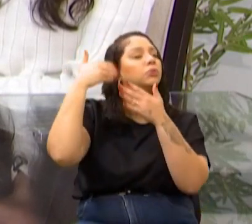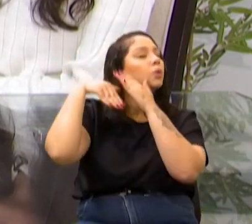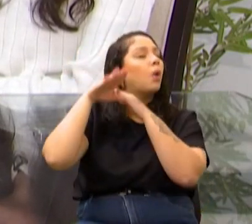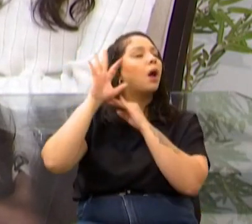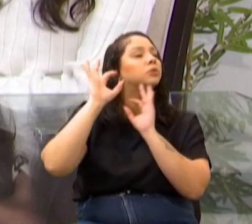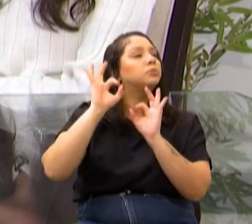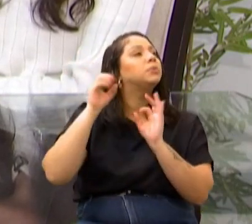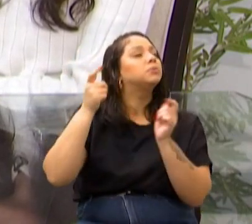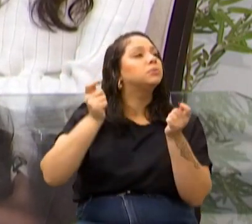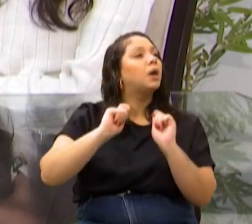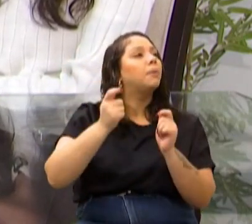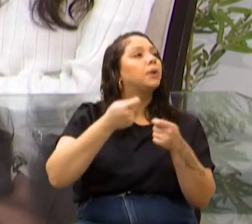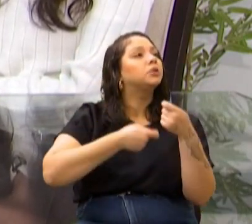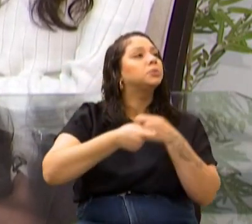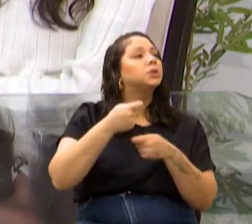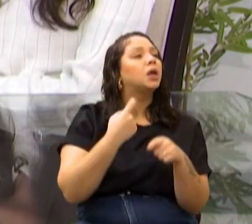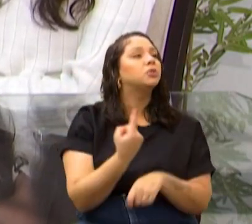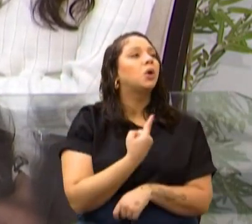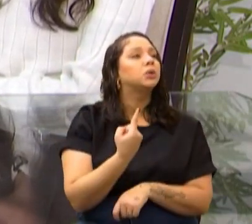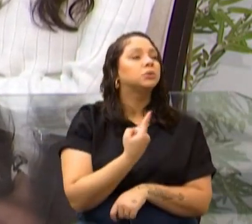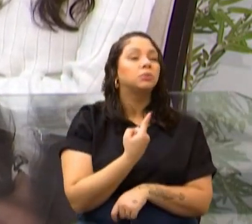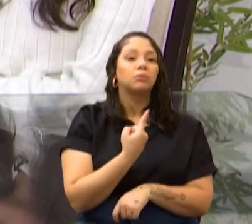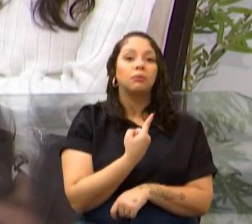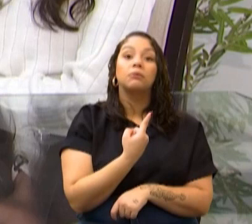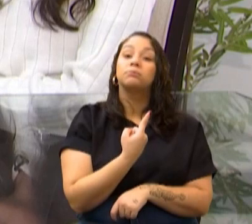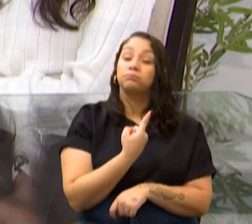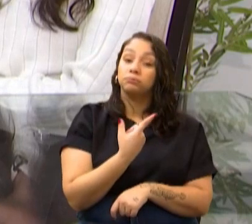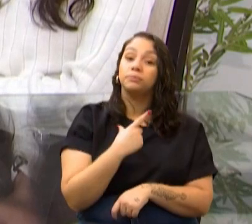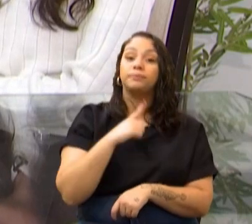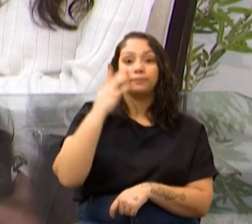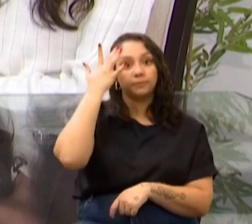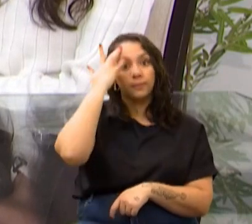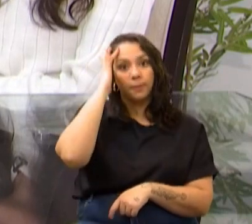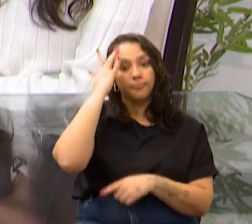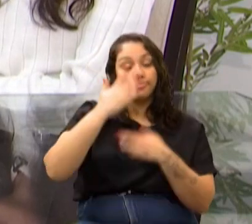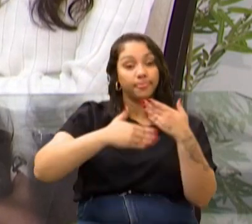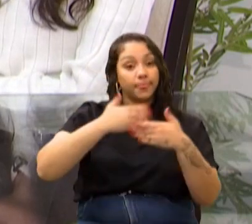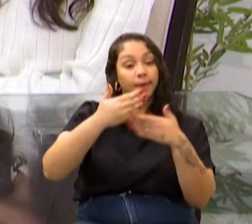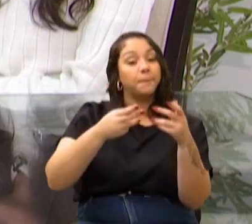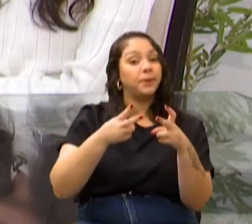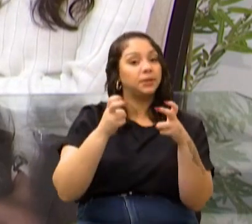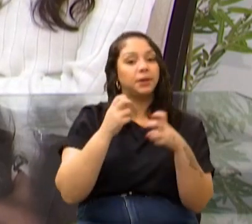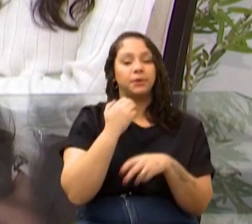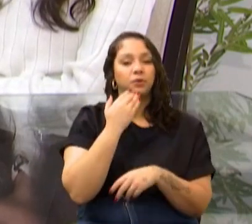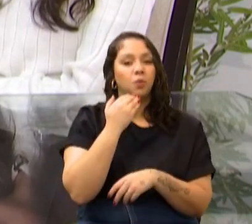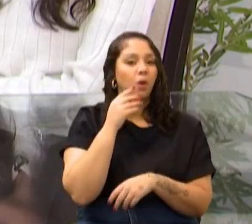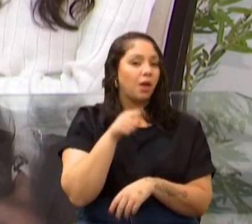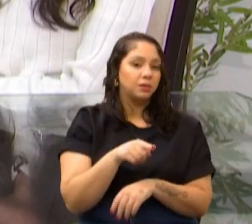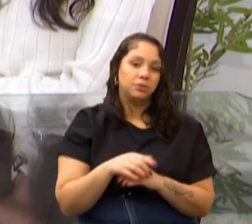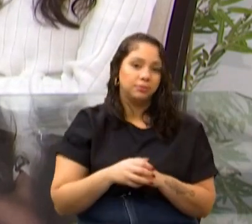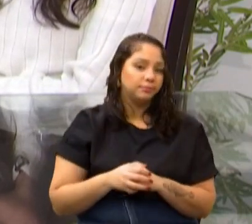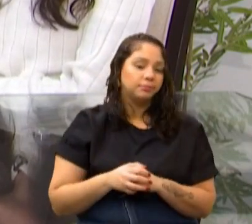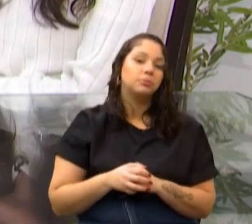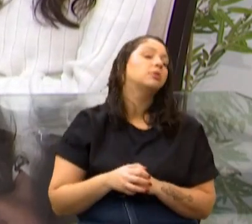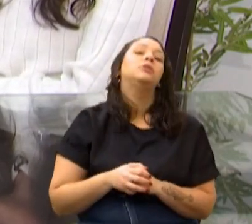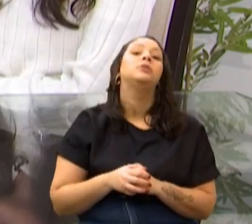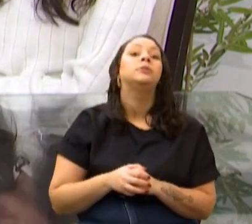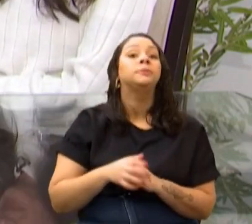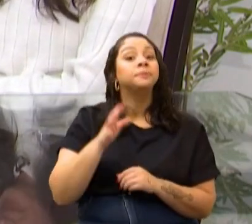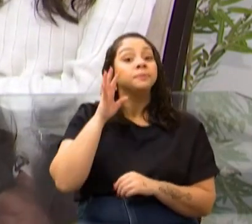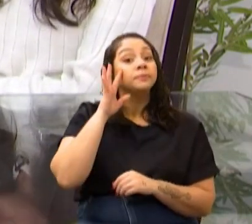tenho condições de administrar tudo sozinho, à medida que a gente vai amadurecendo, a gente percebe que não é bem assim.